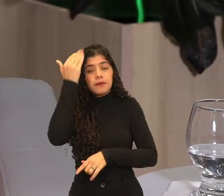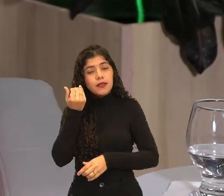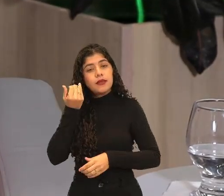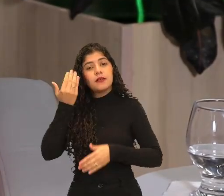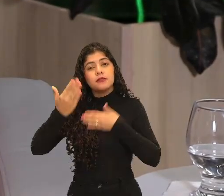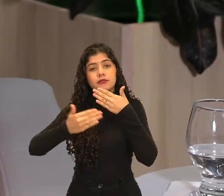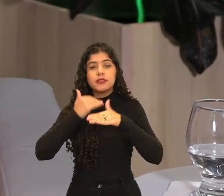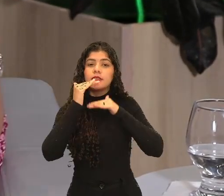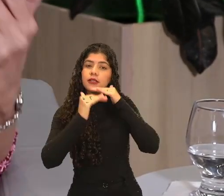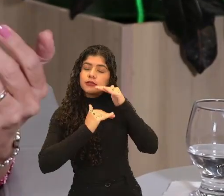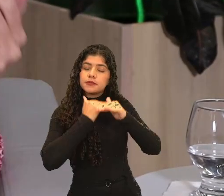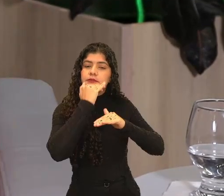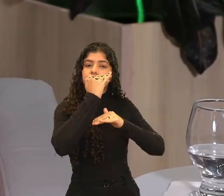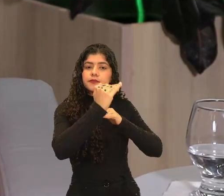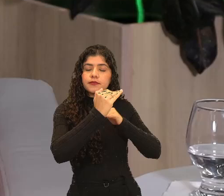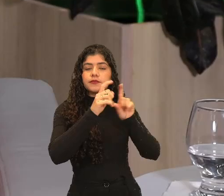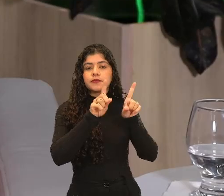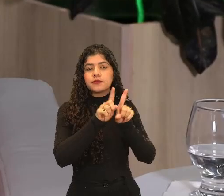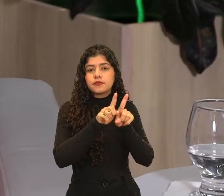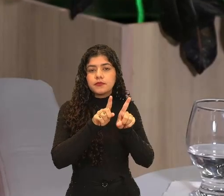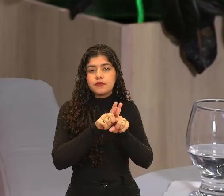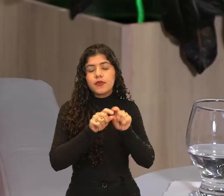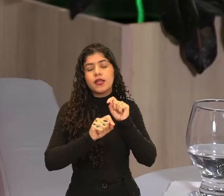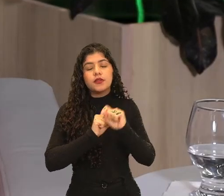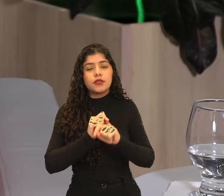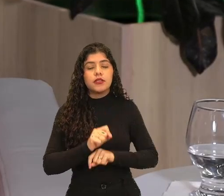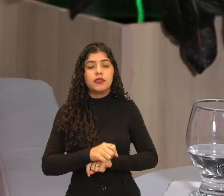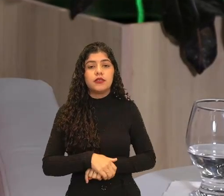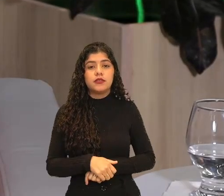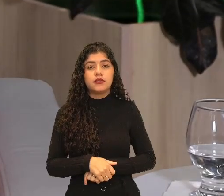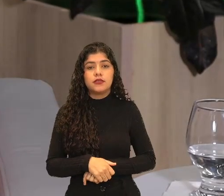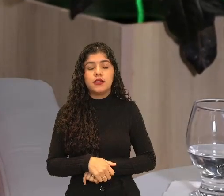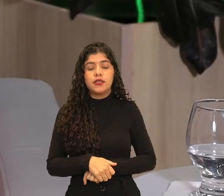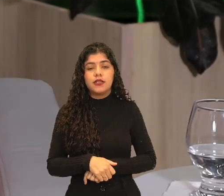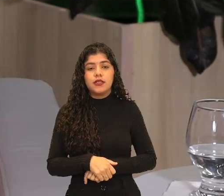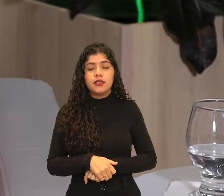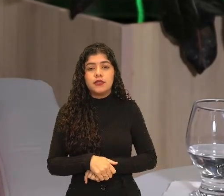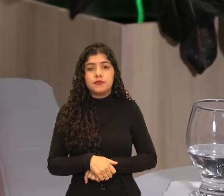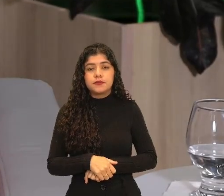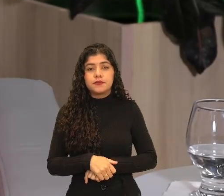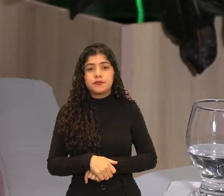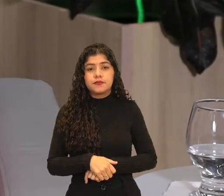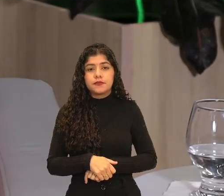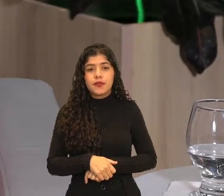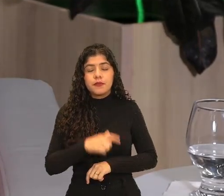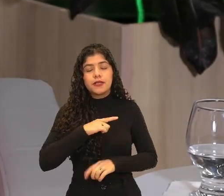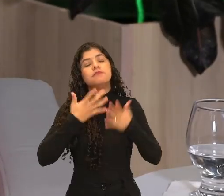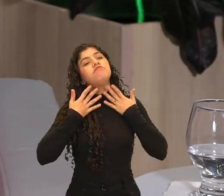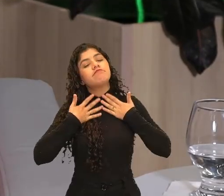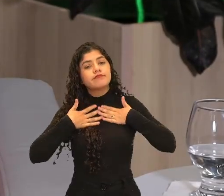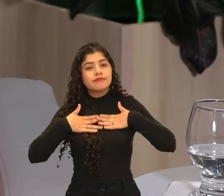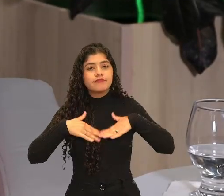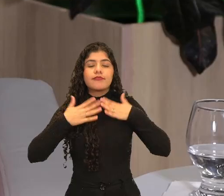essa evolução, tornar uma evolução de uma certa forma, digamos assim, mais leve. Né? Então,